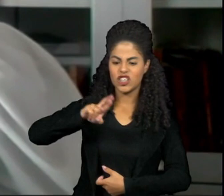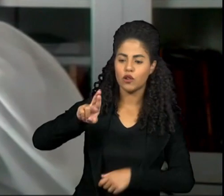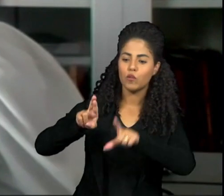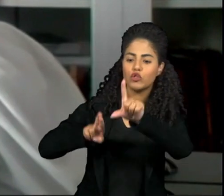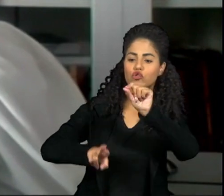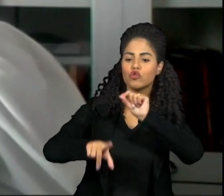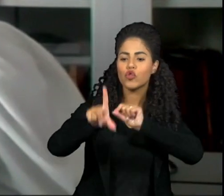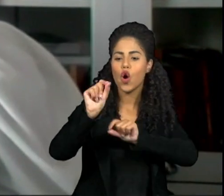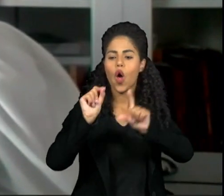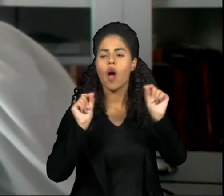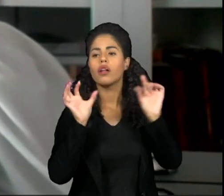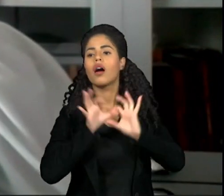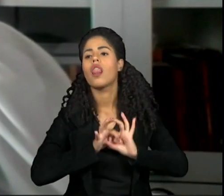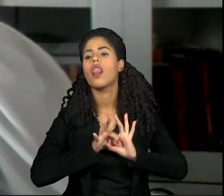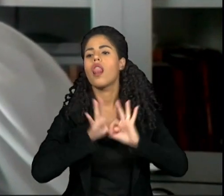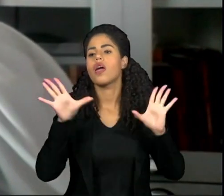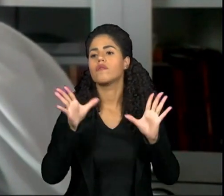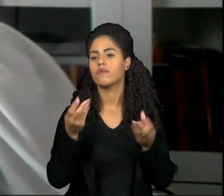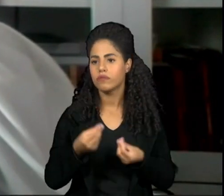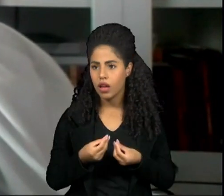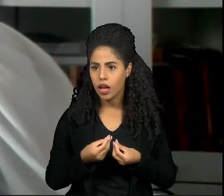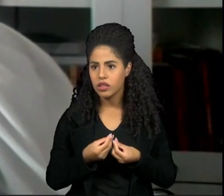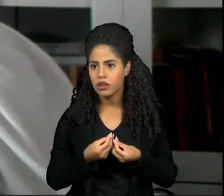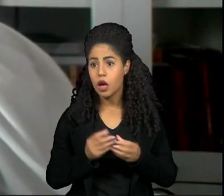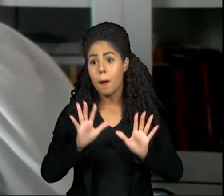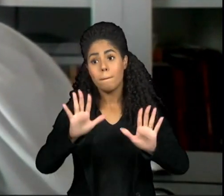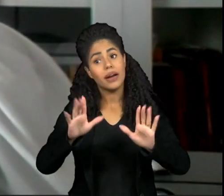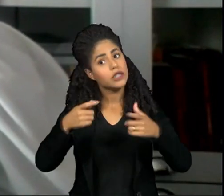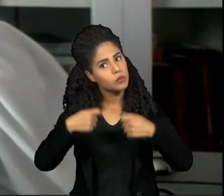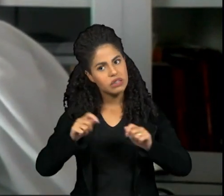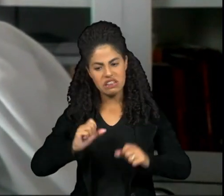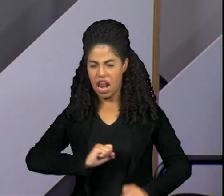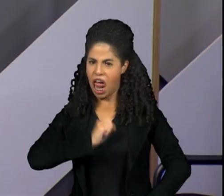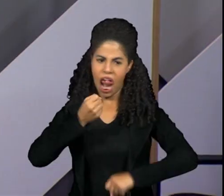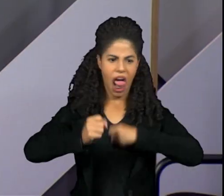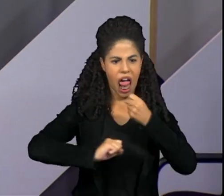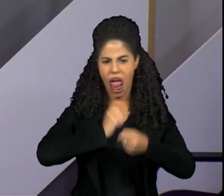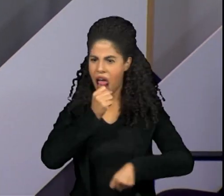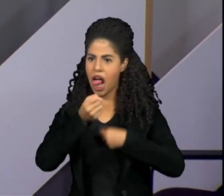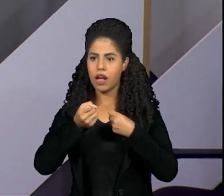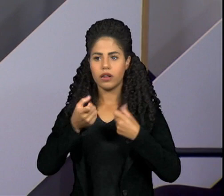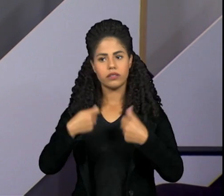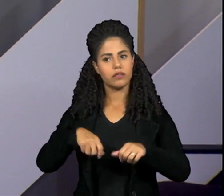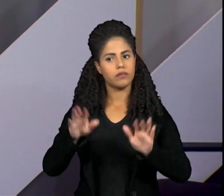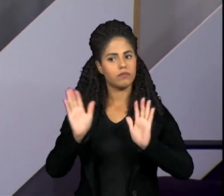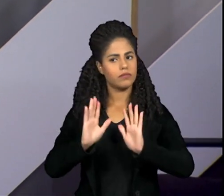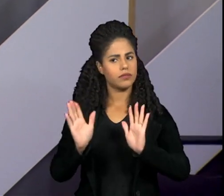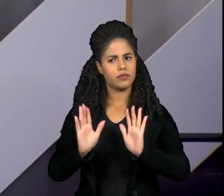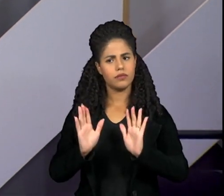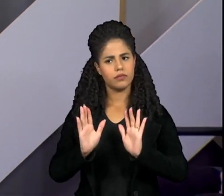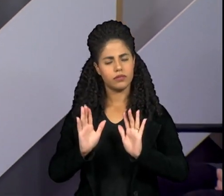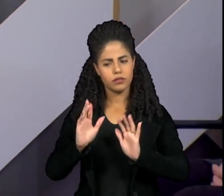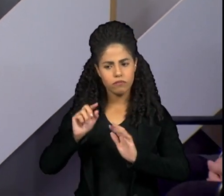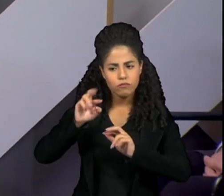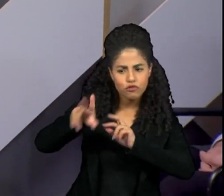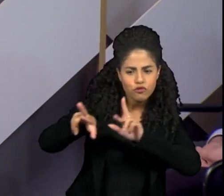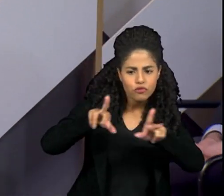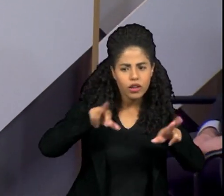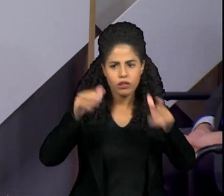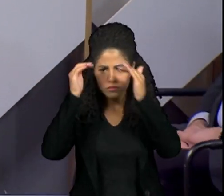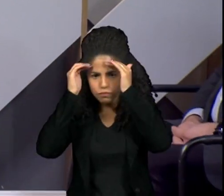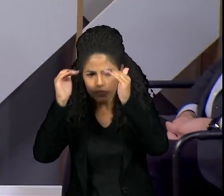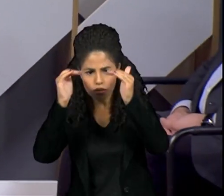que ele não se manifeste como discurso de ódio religioso. E aqui vem o meu ponto de divergência com o Supremo